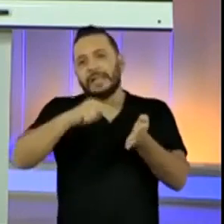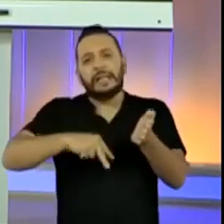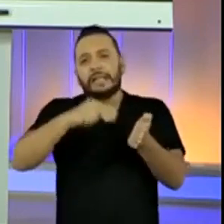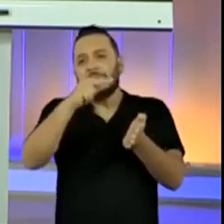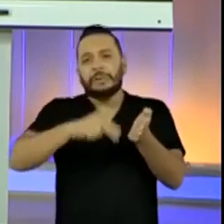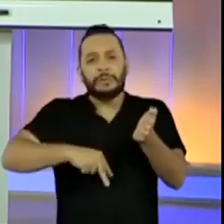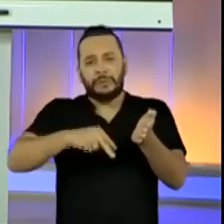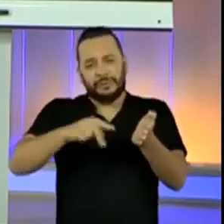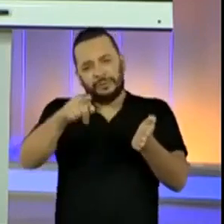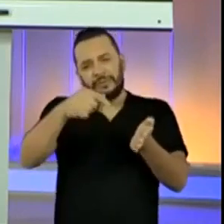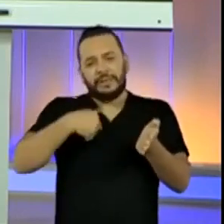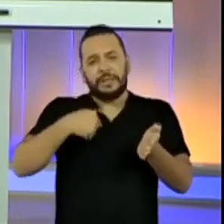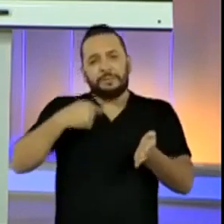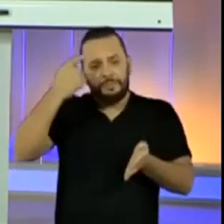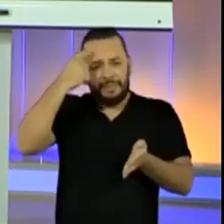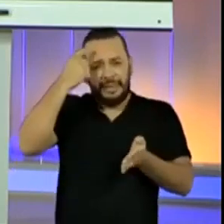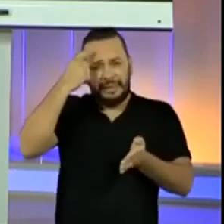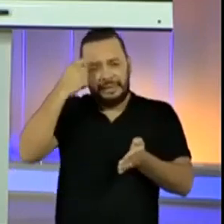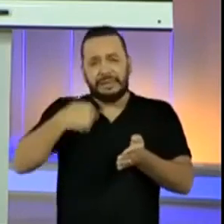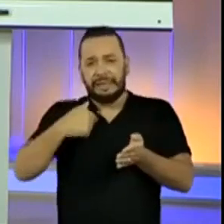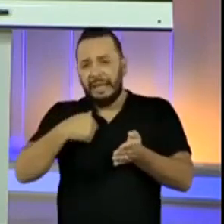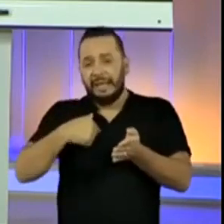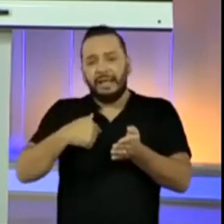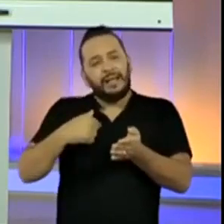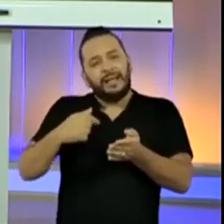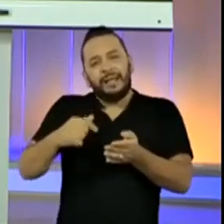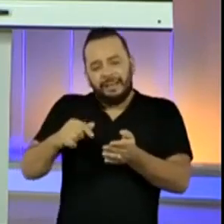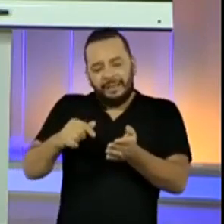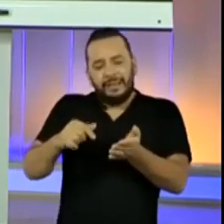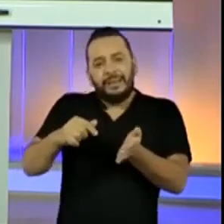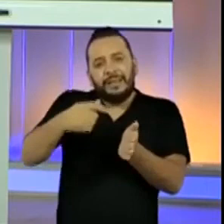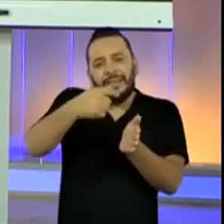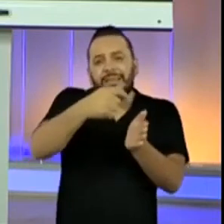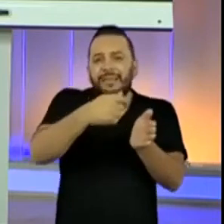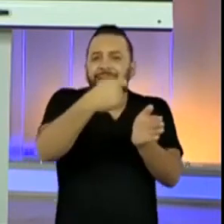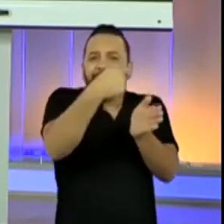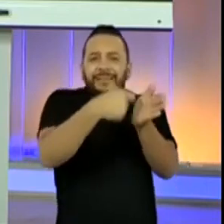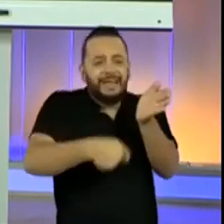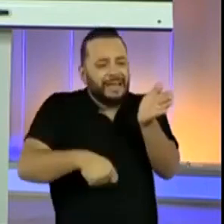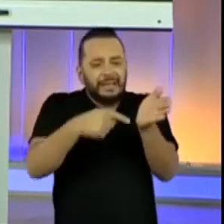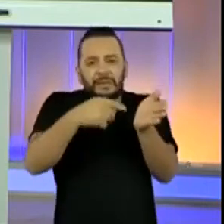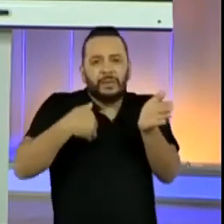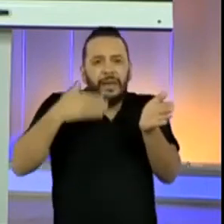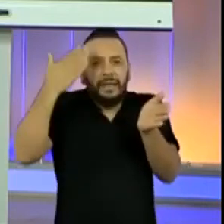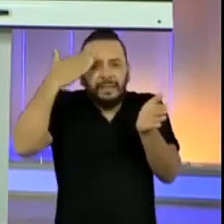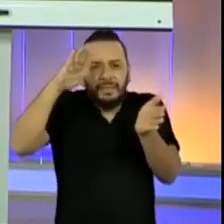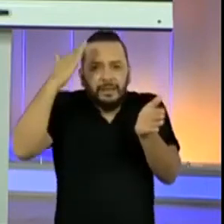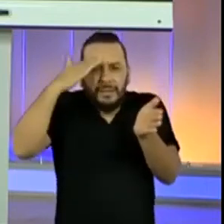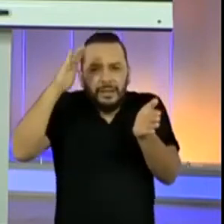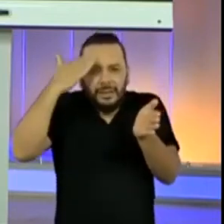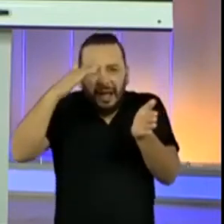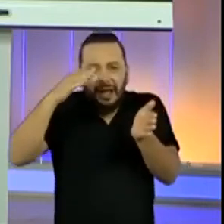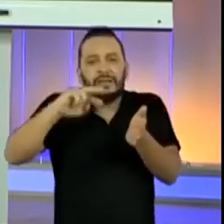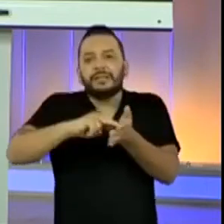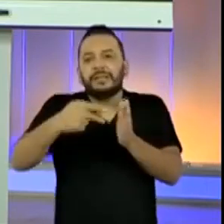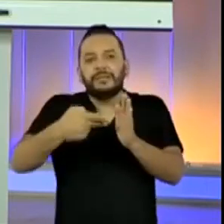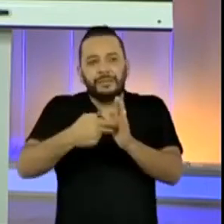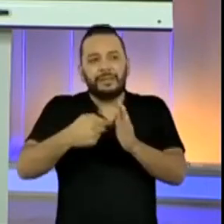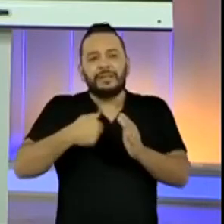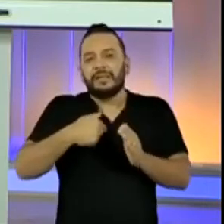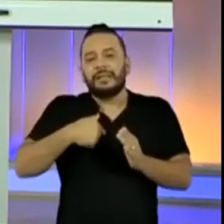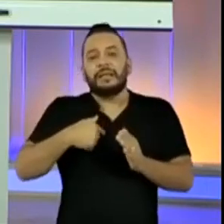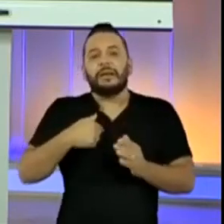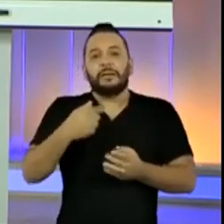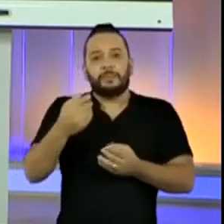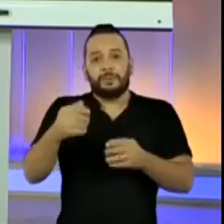em interpretação de texto, é importante a gente entender que interpretar um texto é compreender o sentido dele,